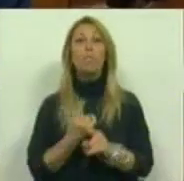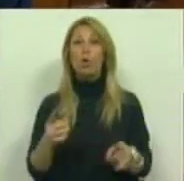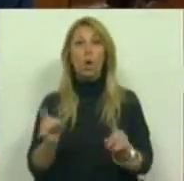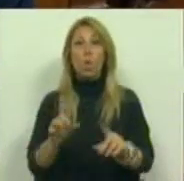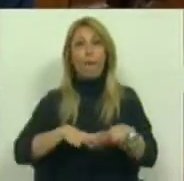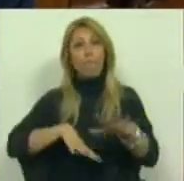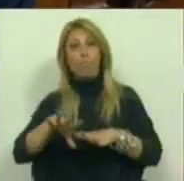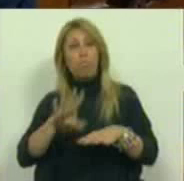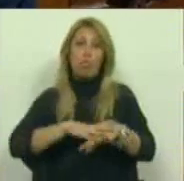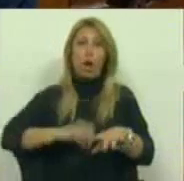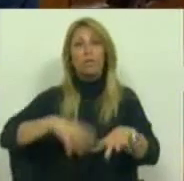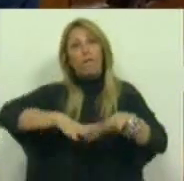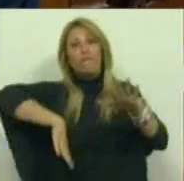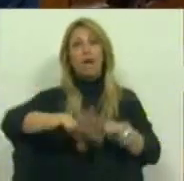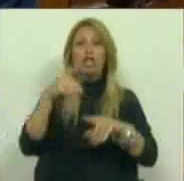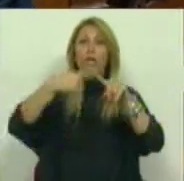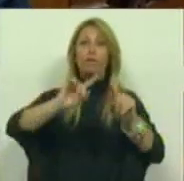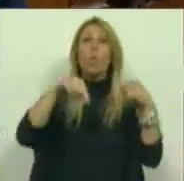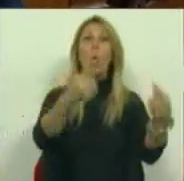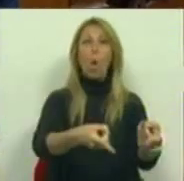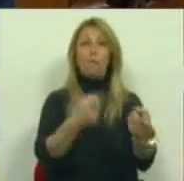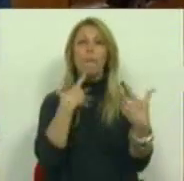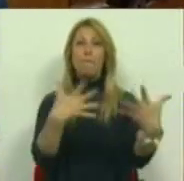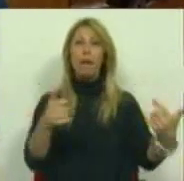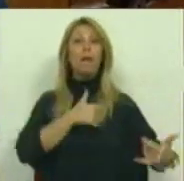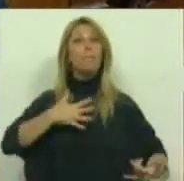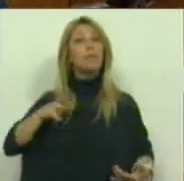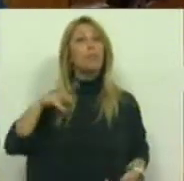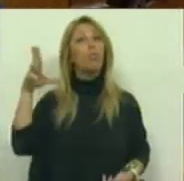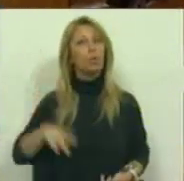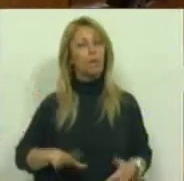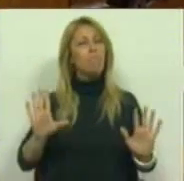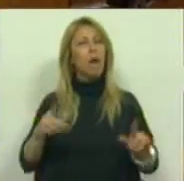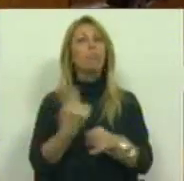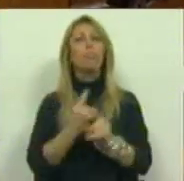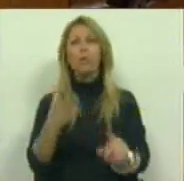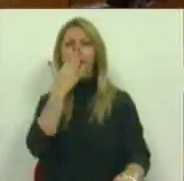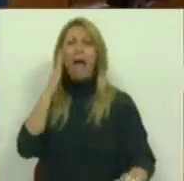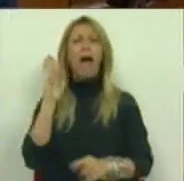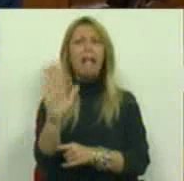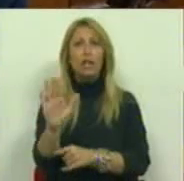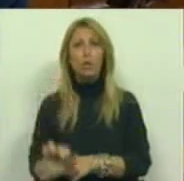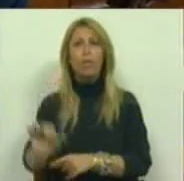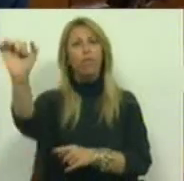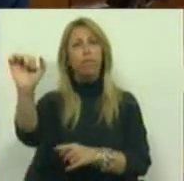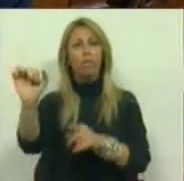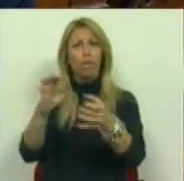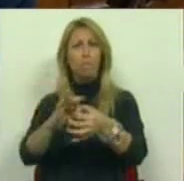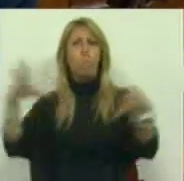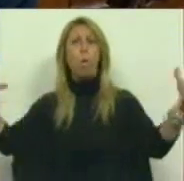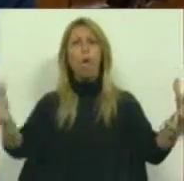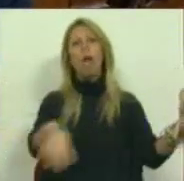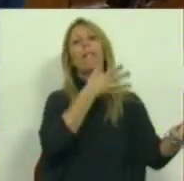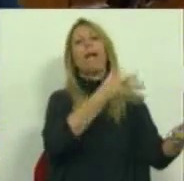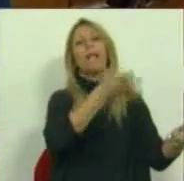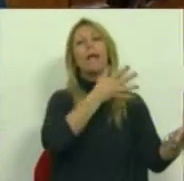outras grandes empresas portuguesas, mas porque as suas ações não condiziam com todo o discurso moralista que